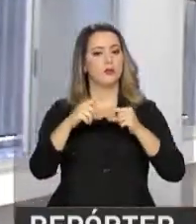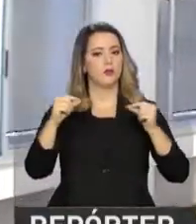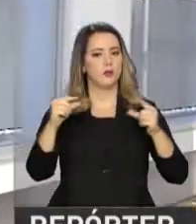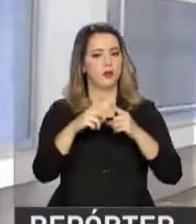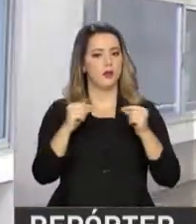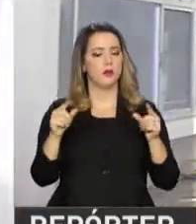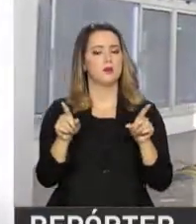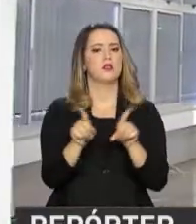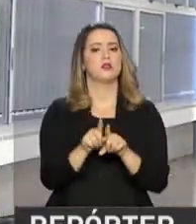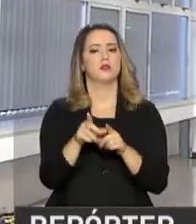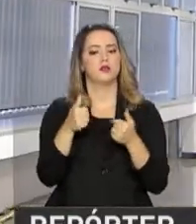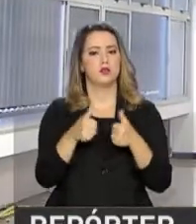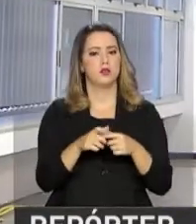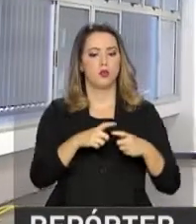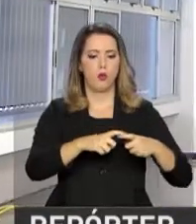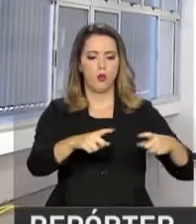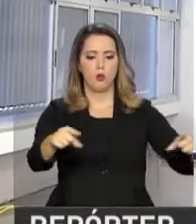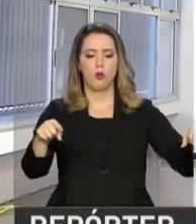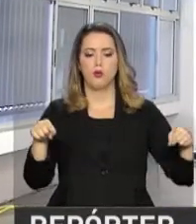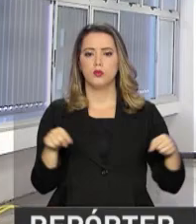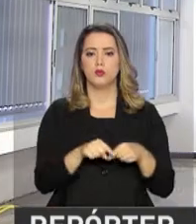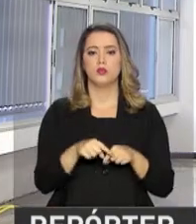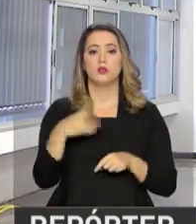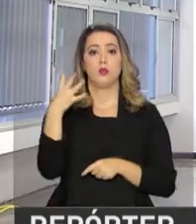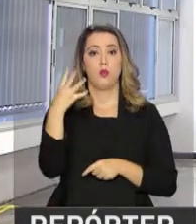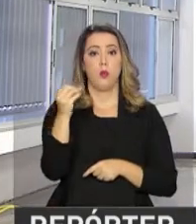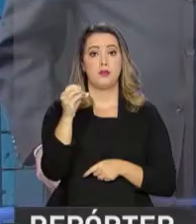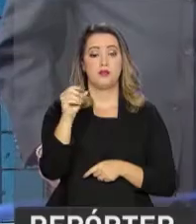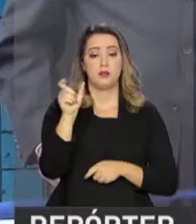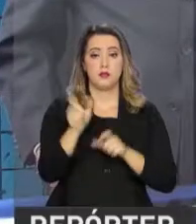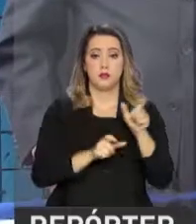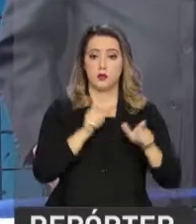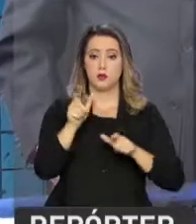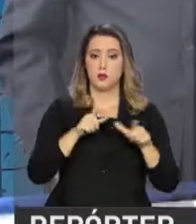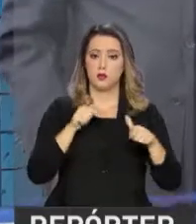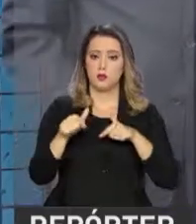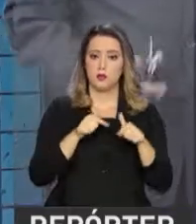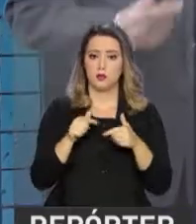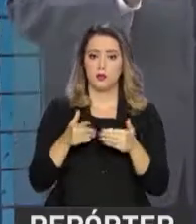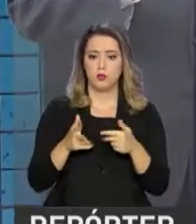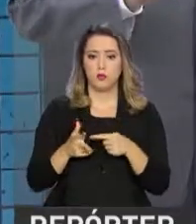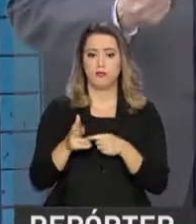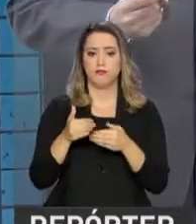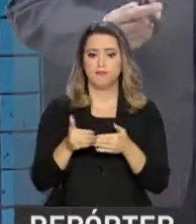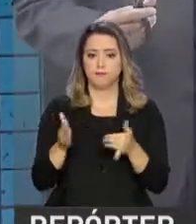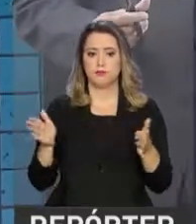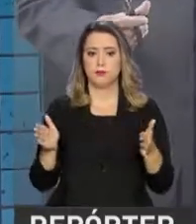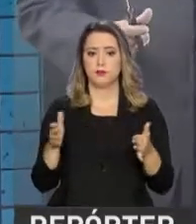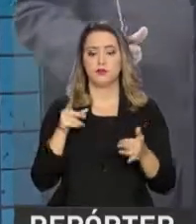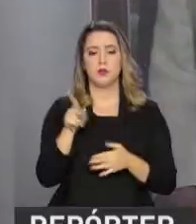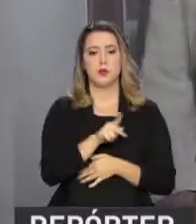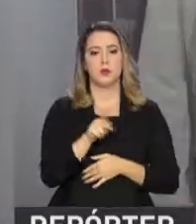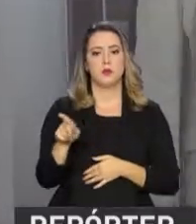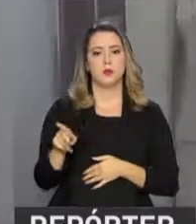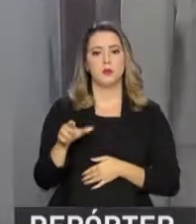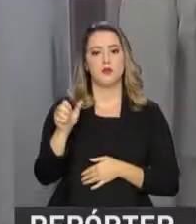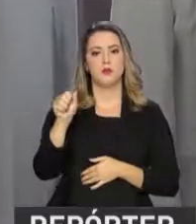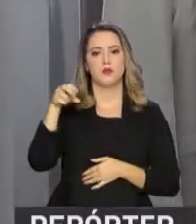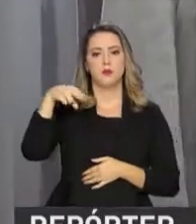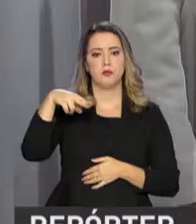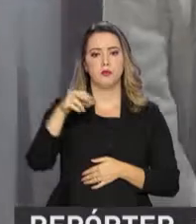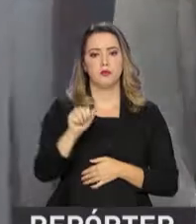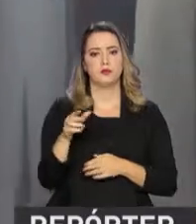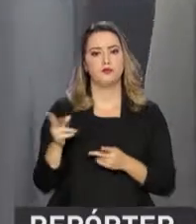tem espaço suficiente para 400 funcionários durante a inauguração o presidente da ana visitou o